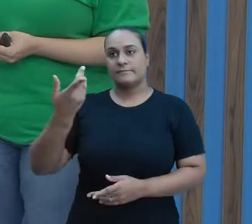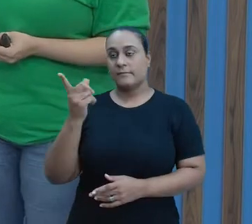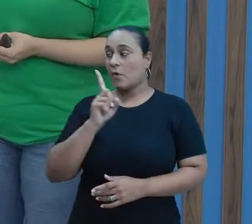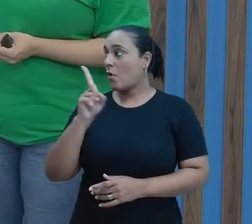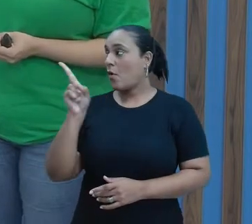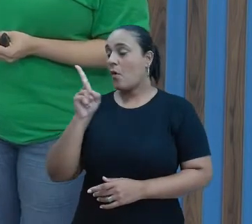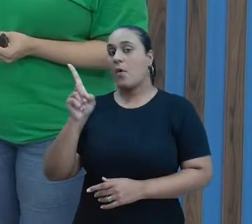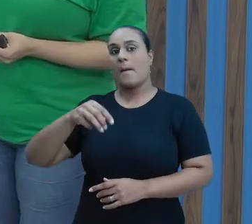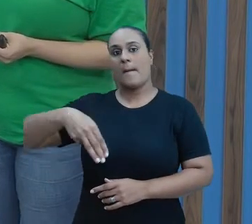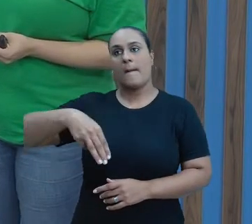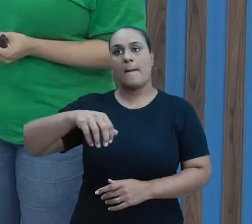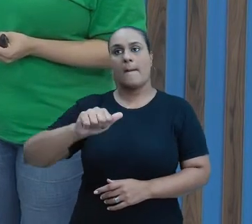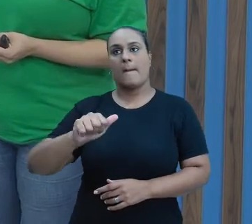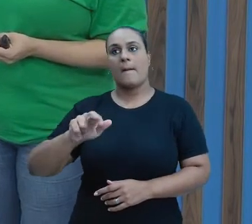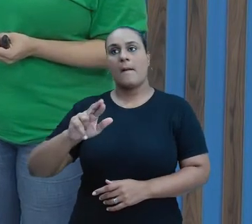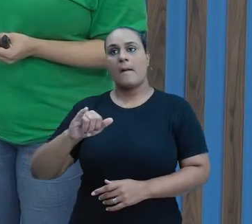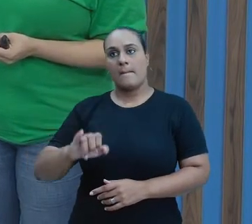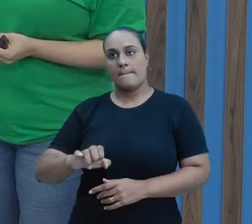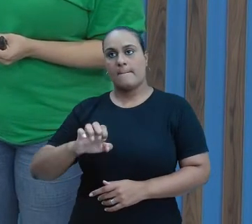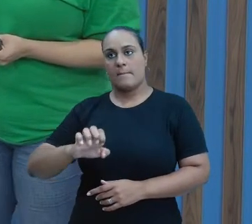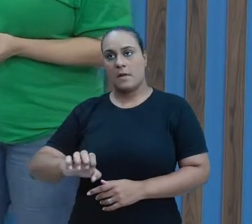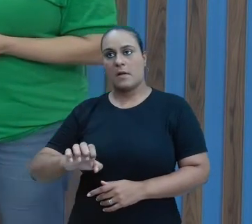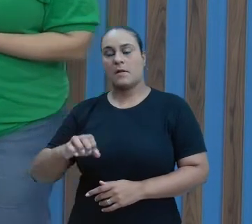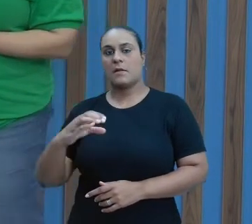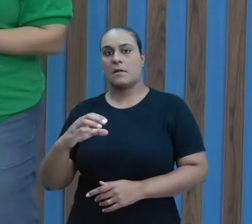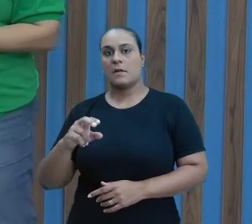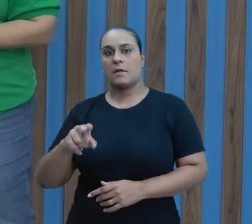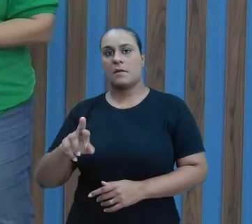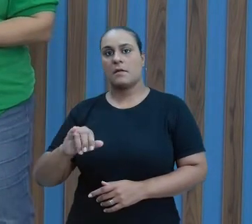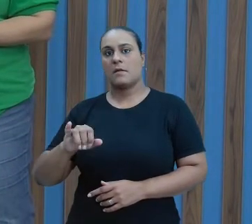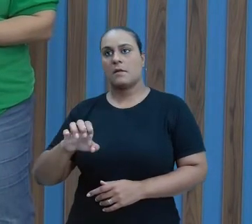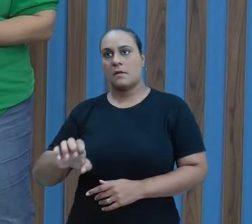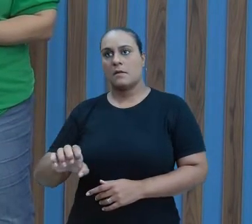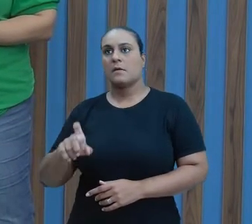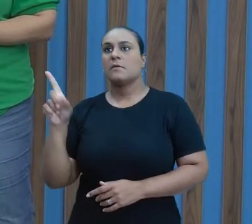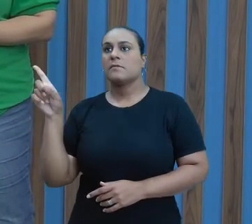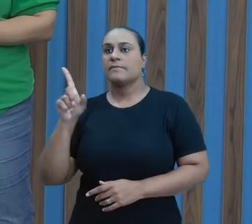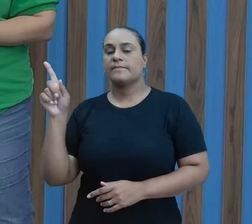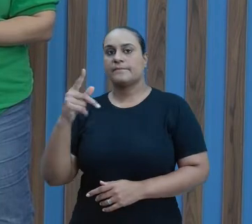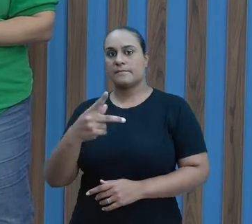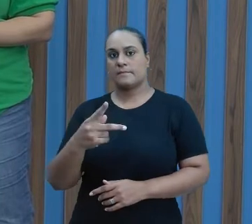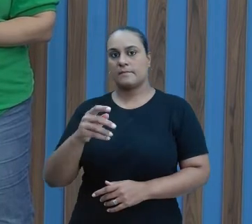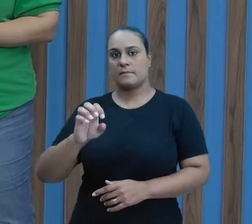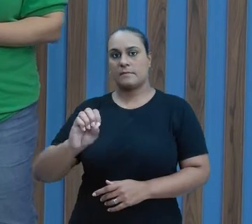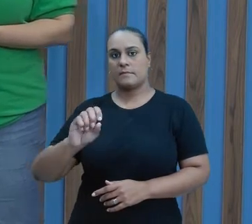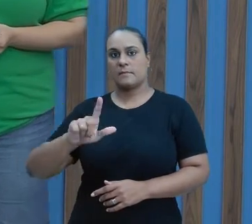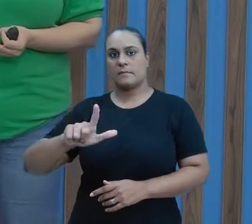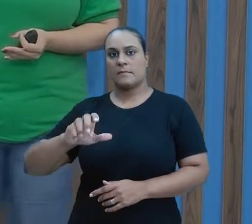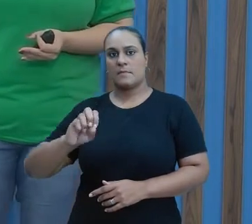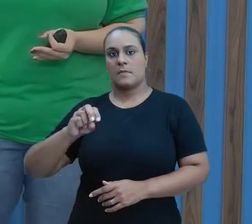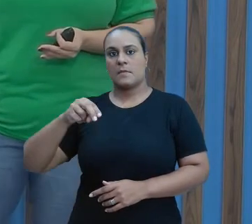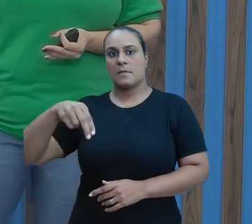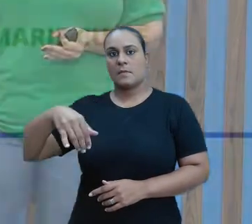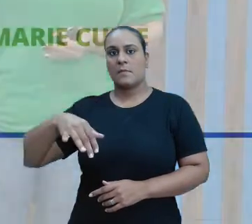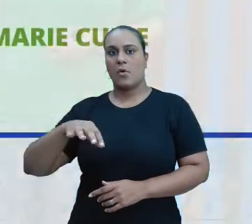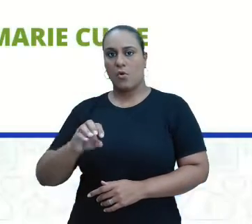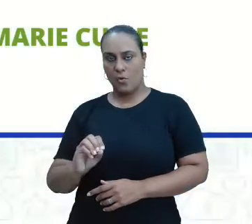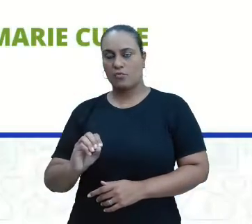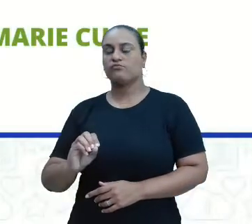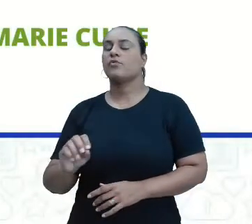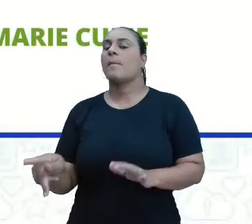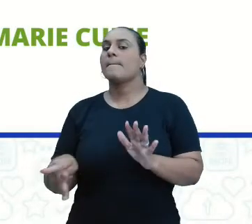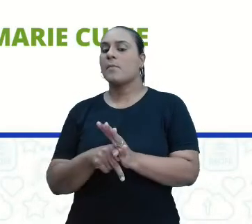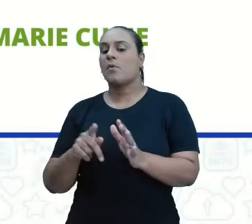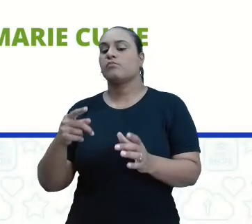Olha só, no caso aqui, ó, o polônio, que esse é elemento químico, o nome dele